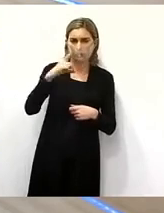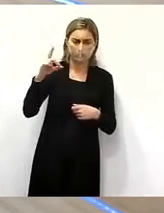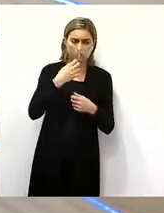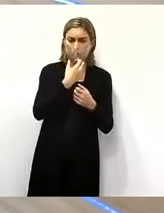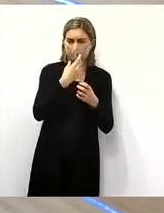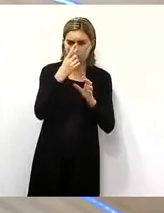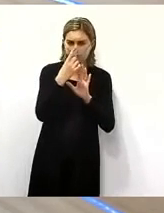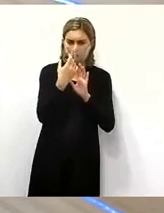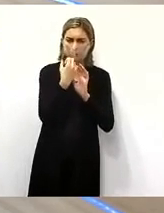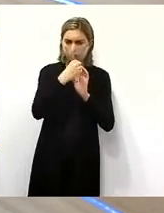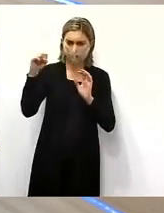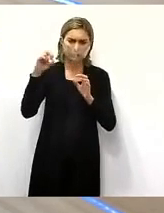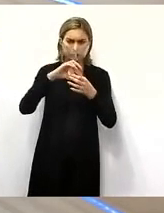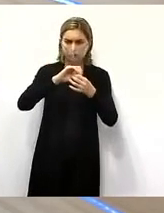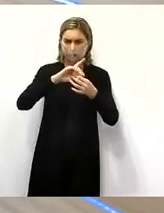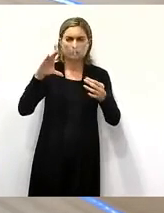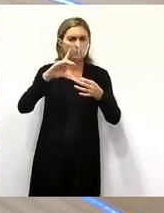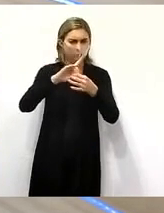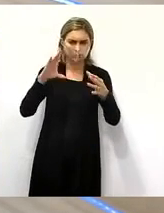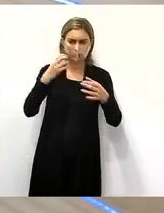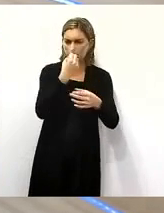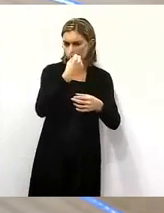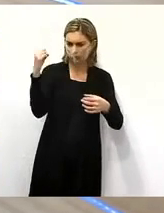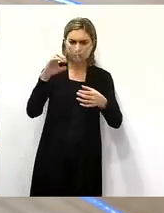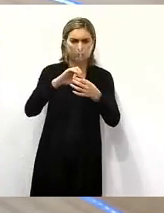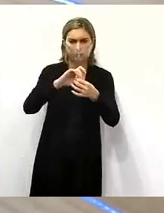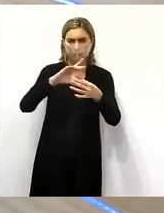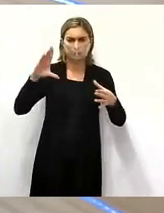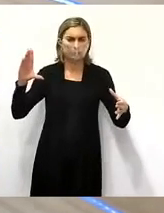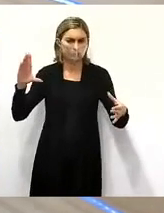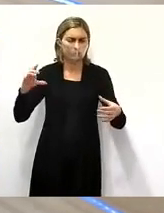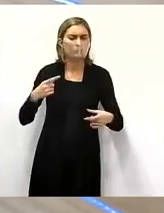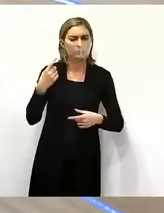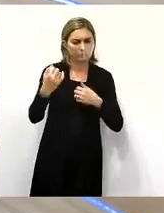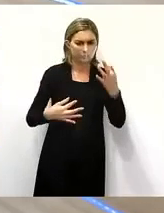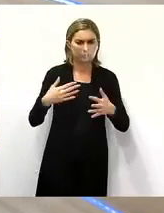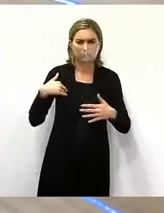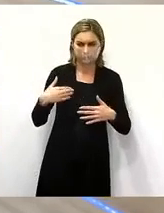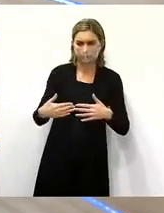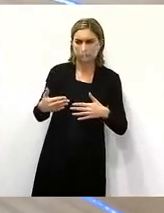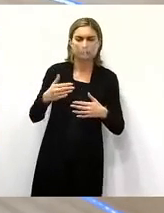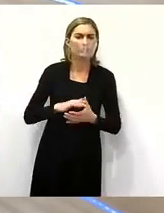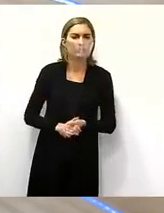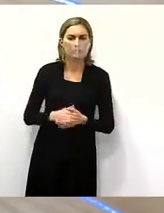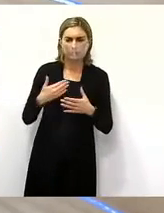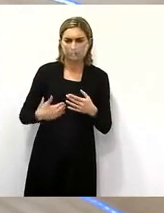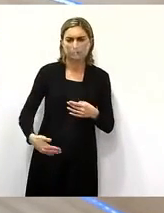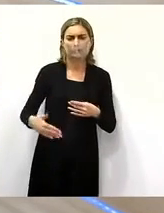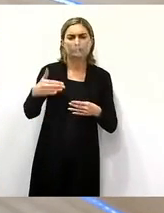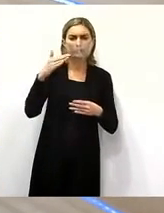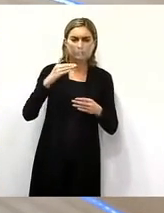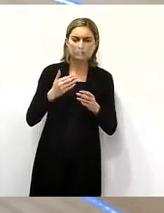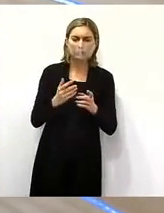Ele é defensor da democracia. E a defesa da democracia, né, automaticamente vai